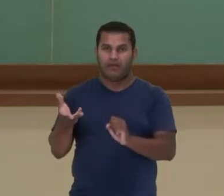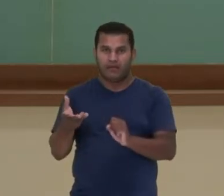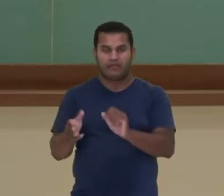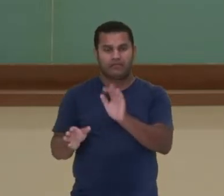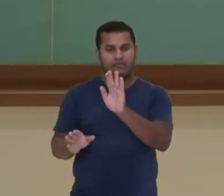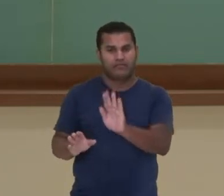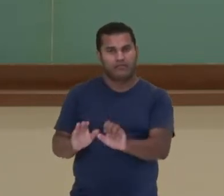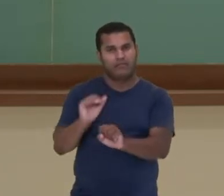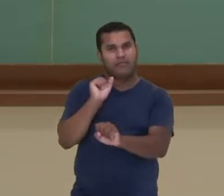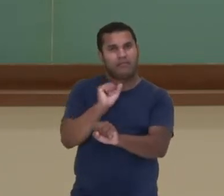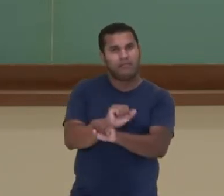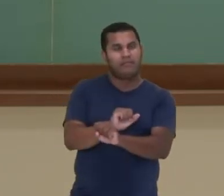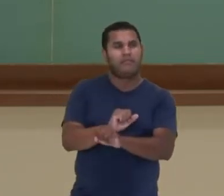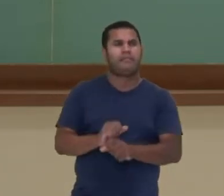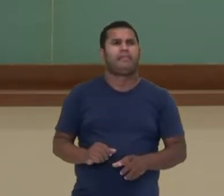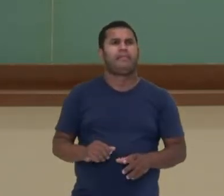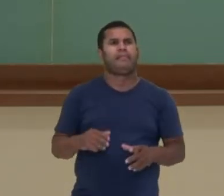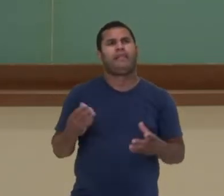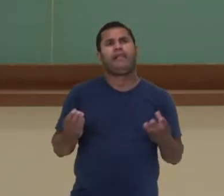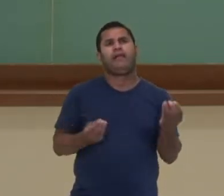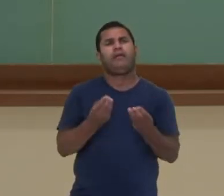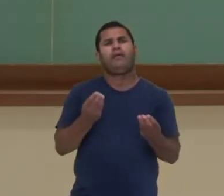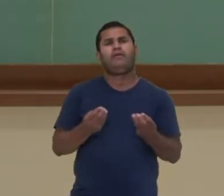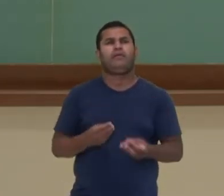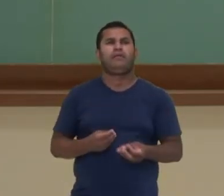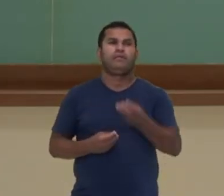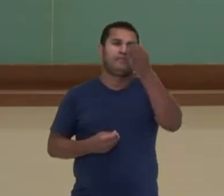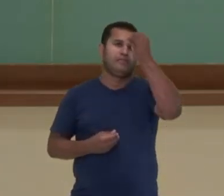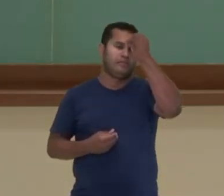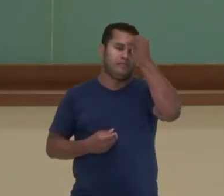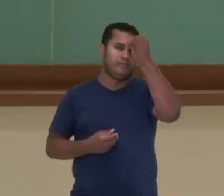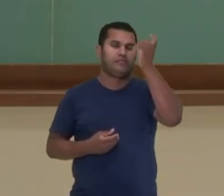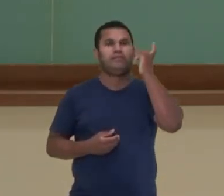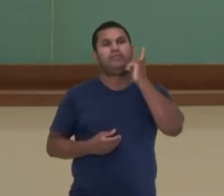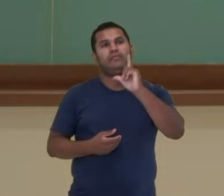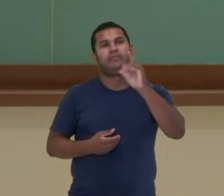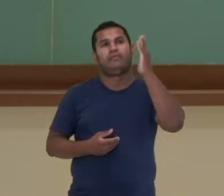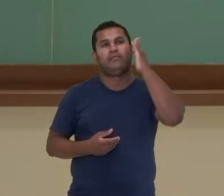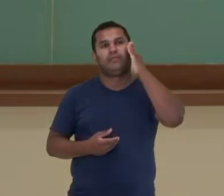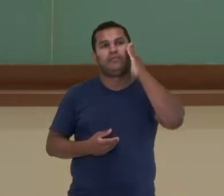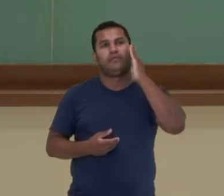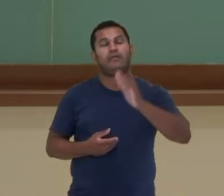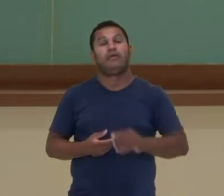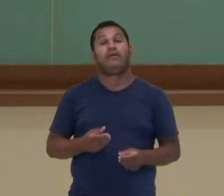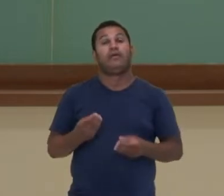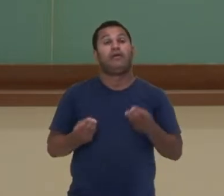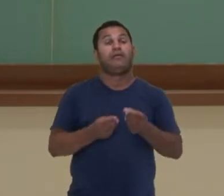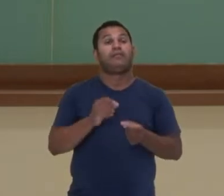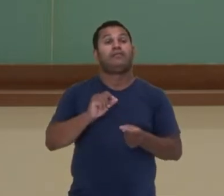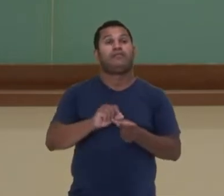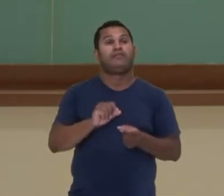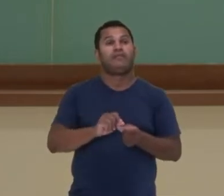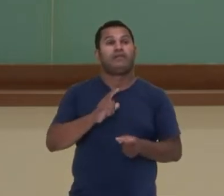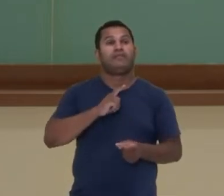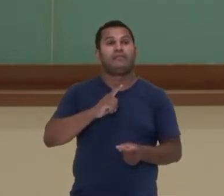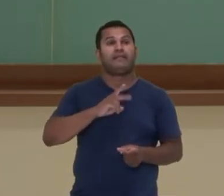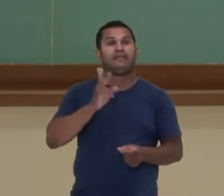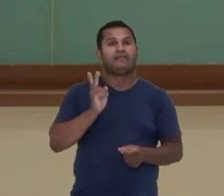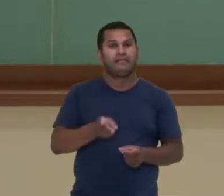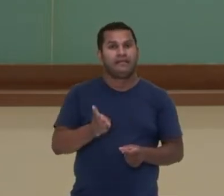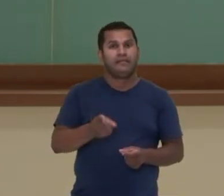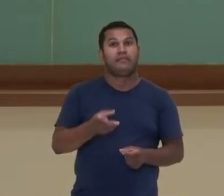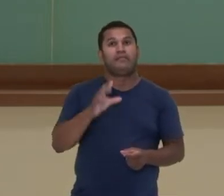estou falando em aceleração, eu estou colocando tanto como um aumento de velocidade como uma redução de velocidade, certo?